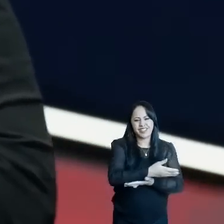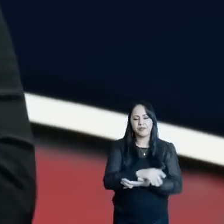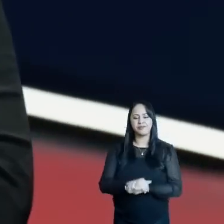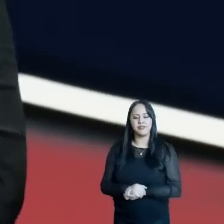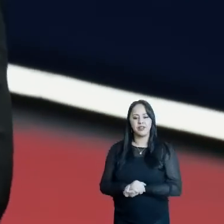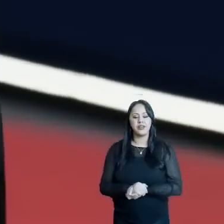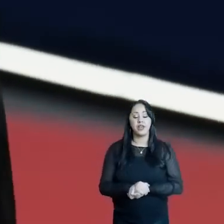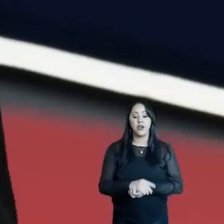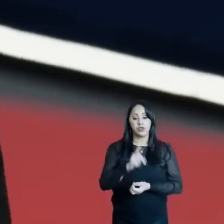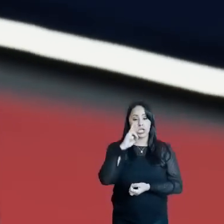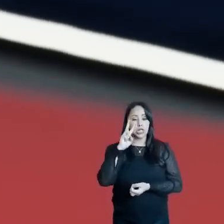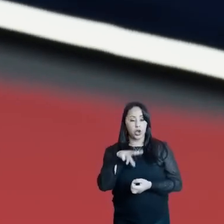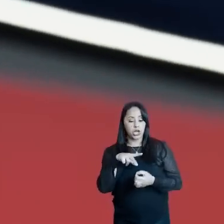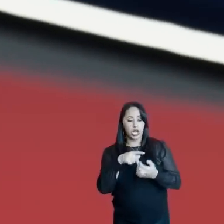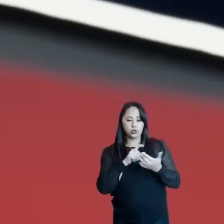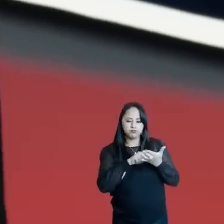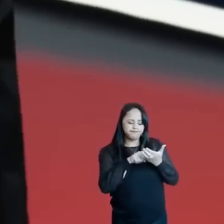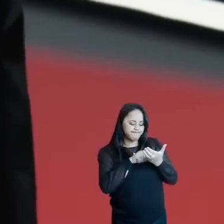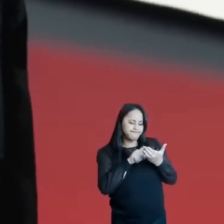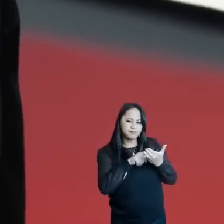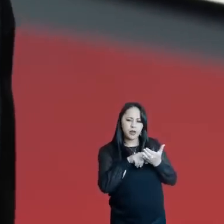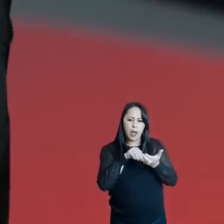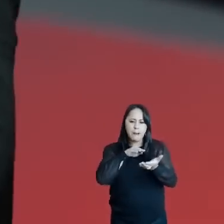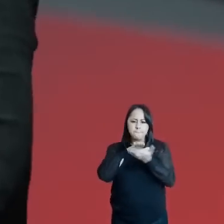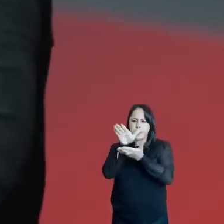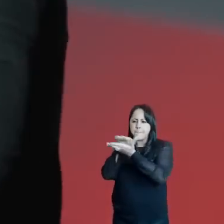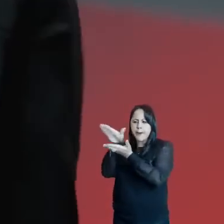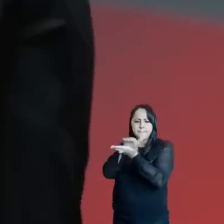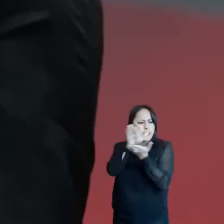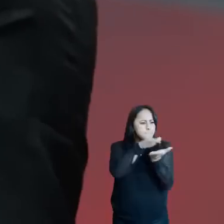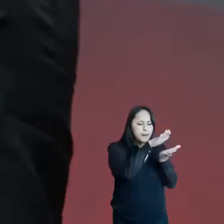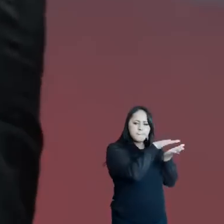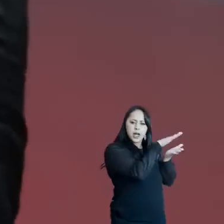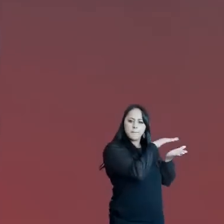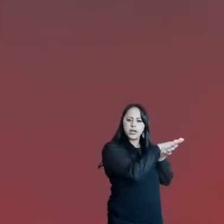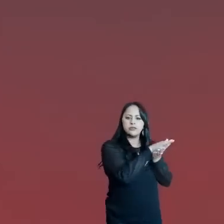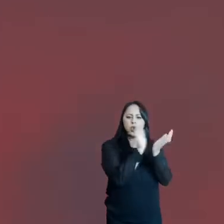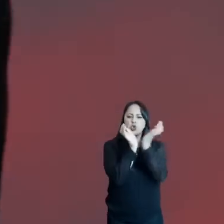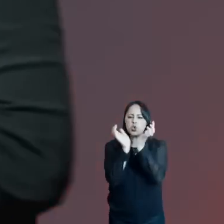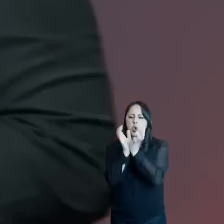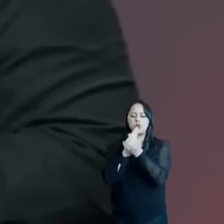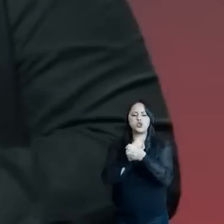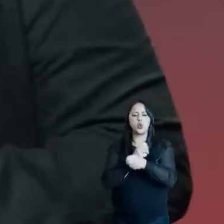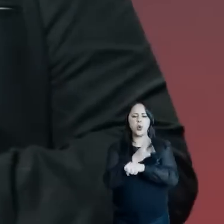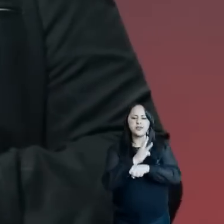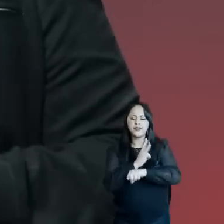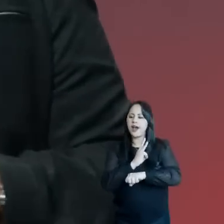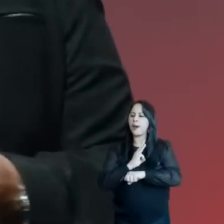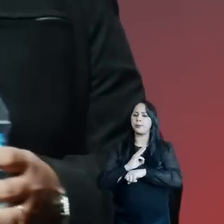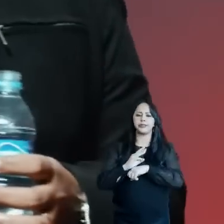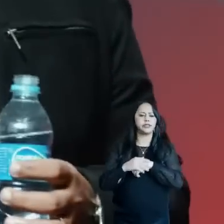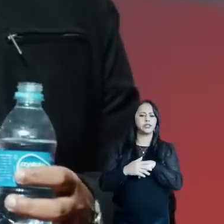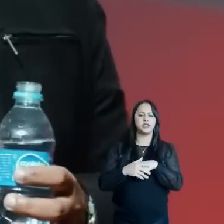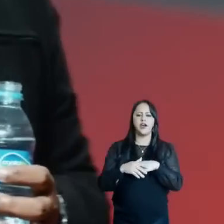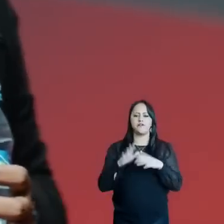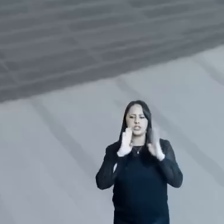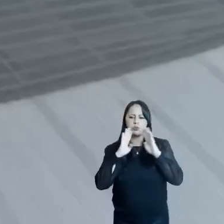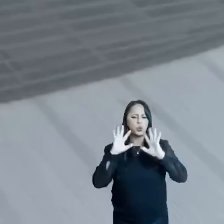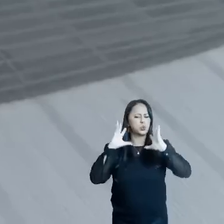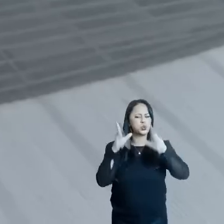o chat, você que está no celular do YouTube aí, fecha o chat, clica em compartilhar, manda nos grupos do WhatsApp. Eu quero dizer para você o